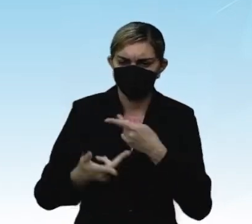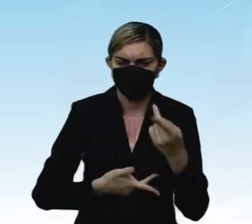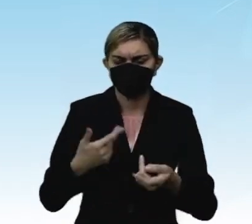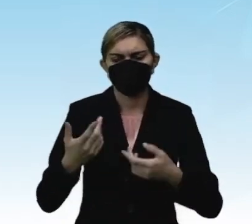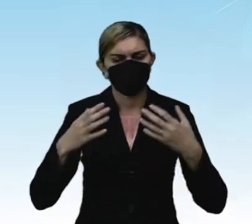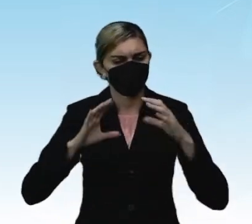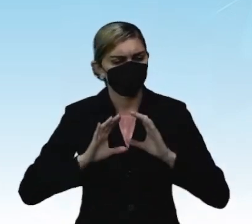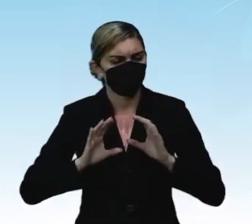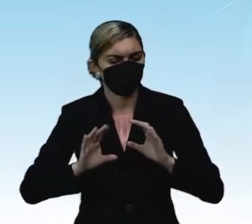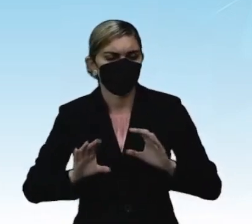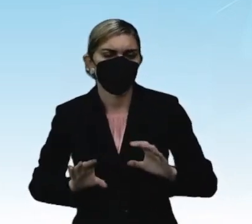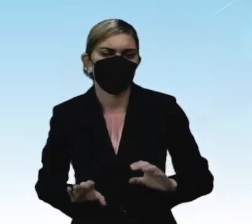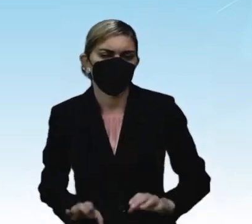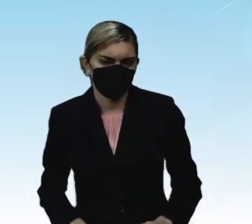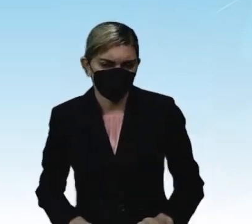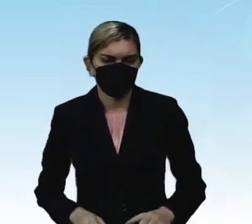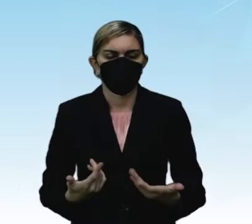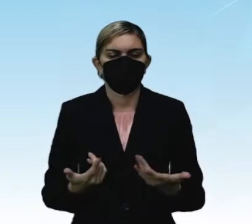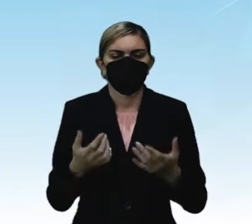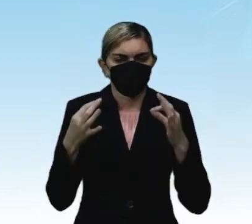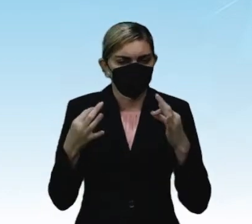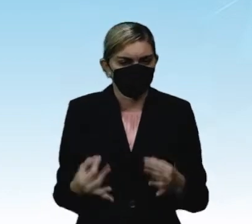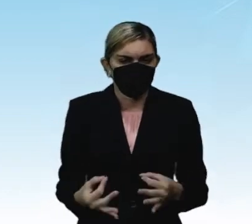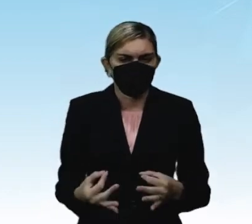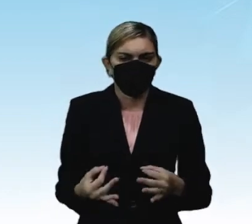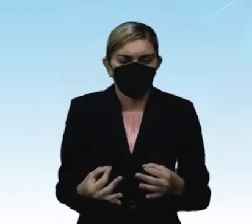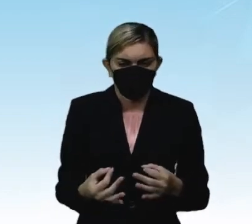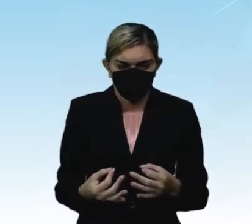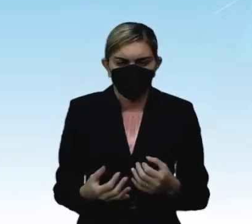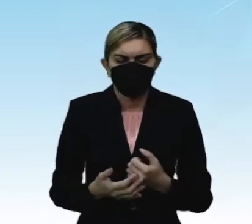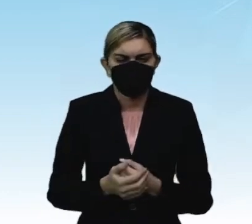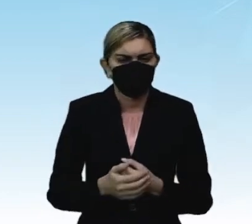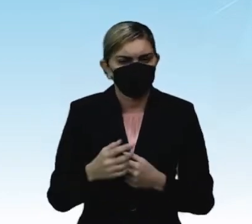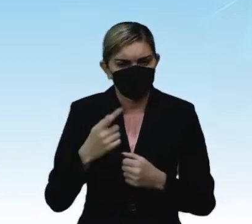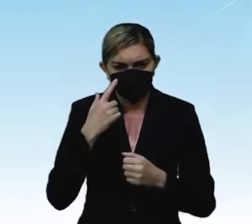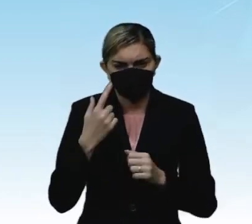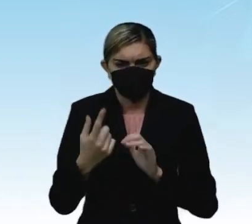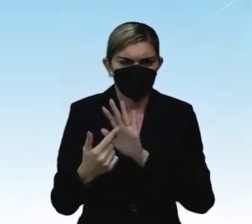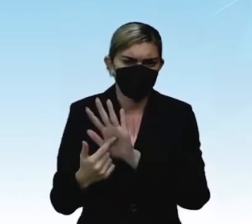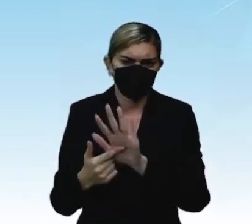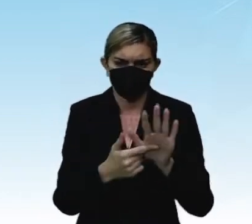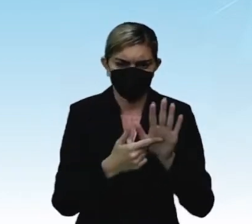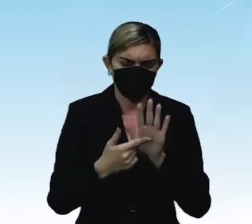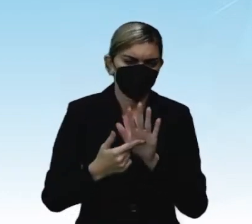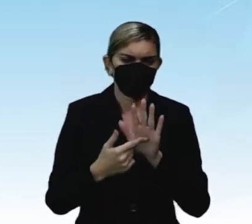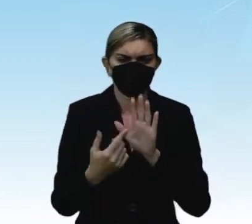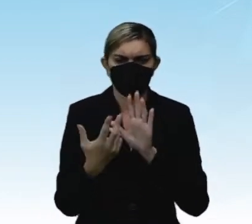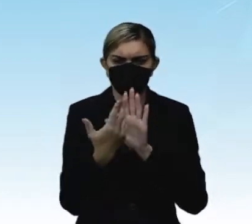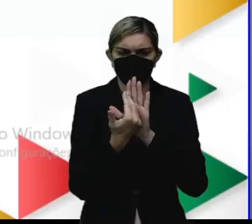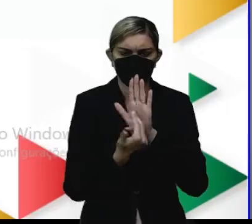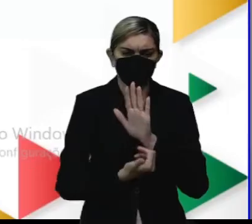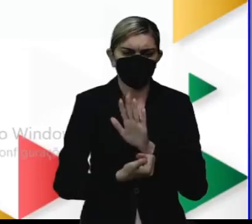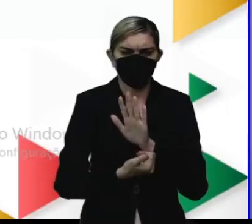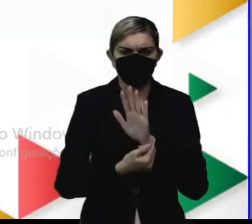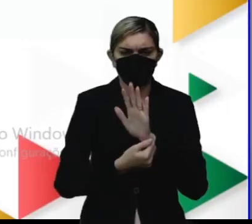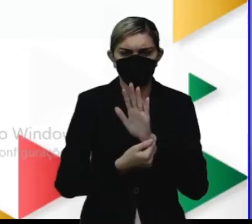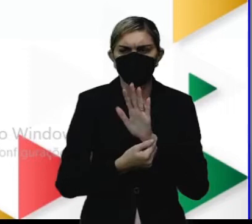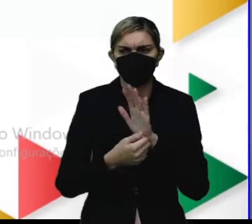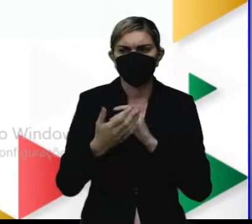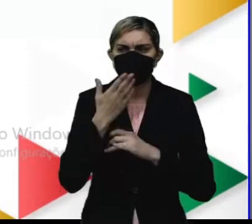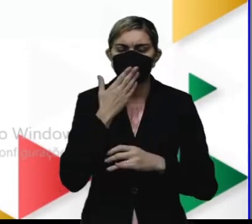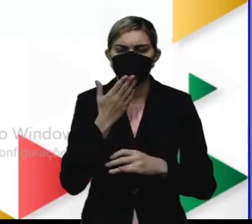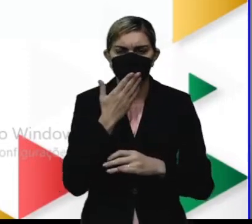se comportar, tá certo, meus amores? Aí vocês estão olhando aí nos slides, um grande